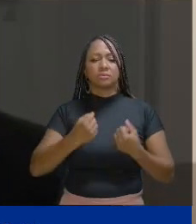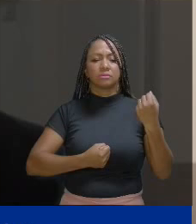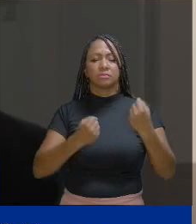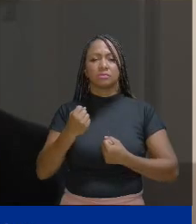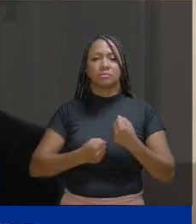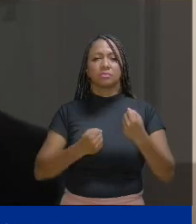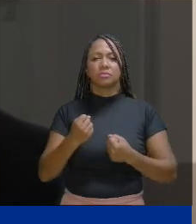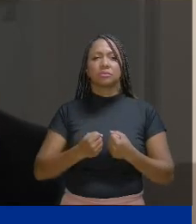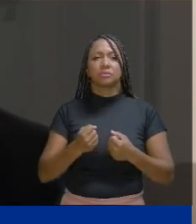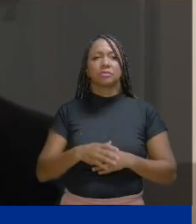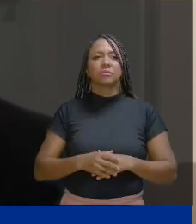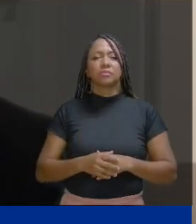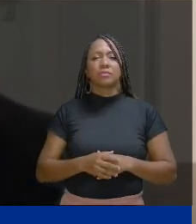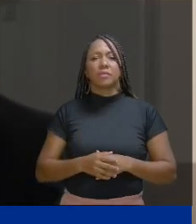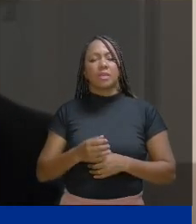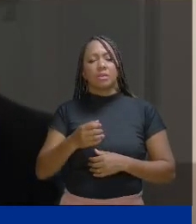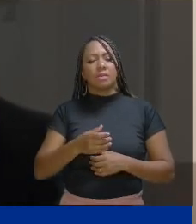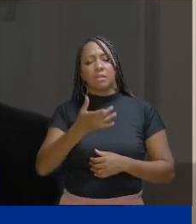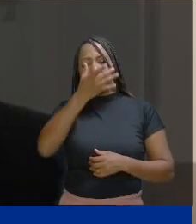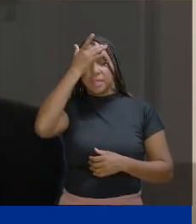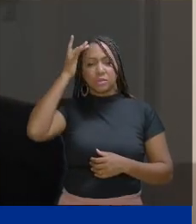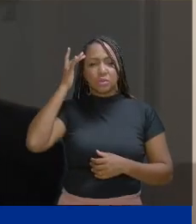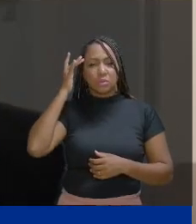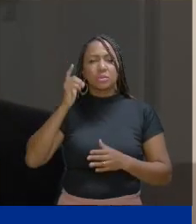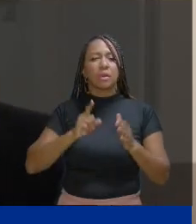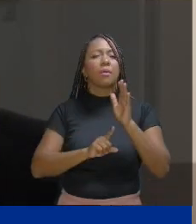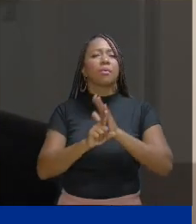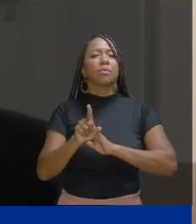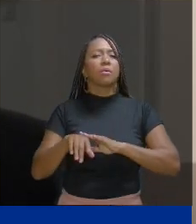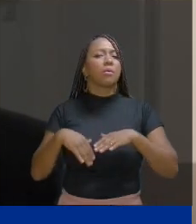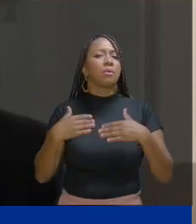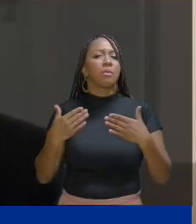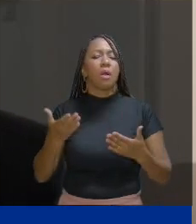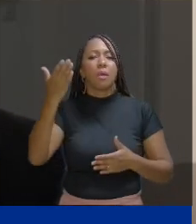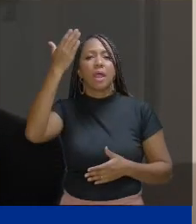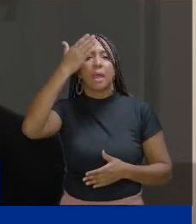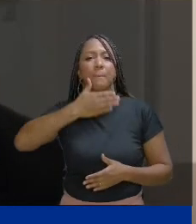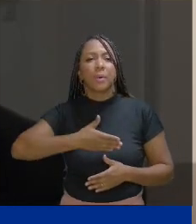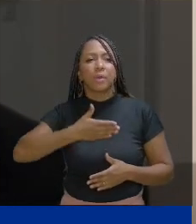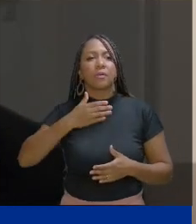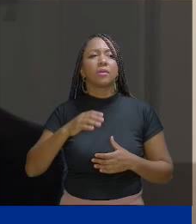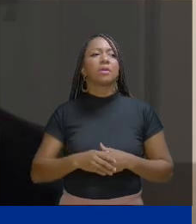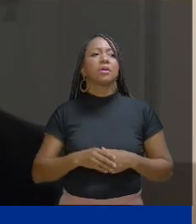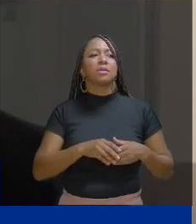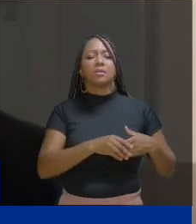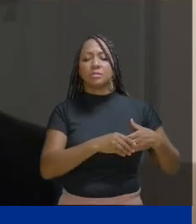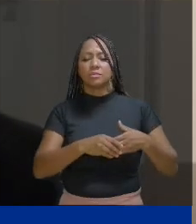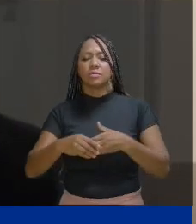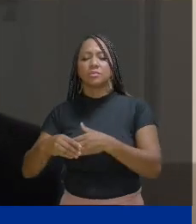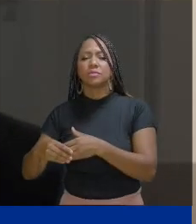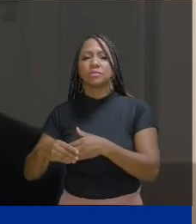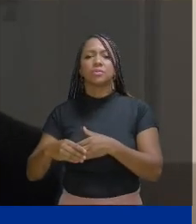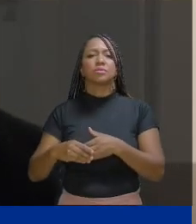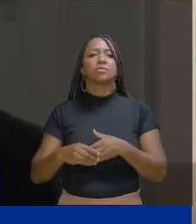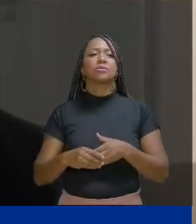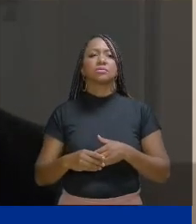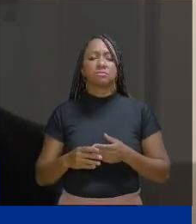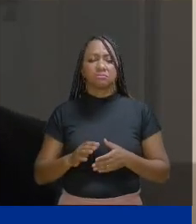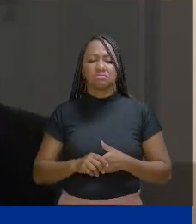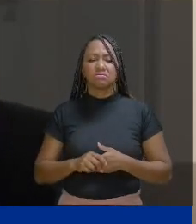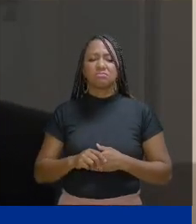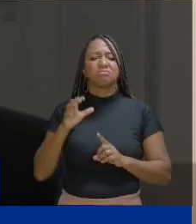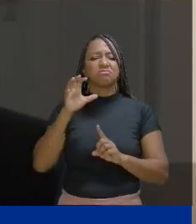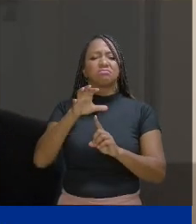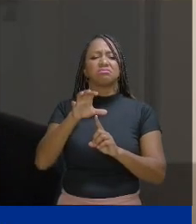transporte, portanto, de eleitores naquele dia. A pergunta é: qual é a prova de que esse transporte foi feito em troca de